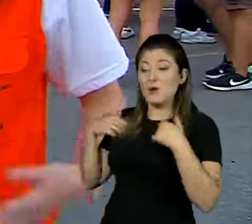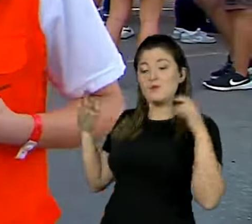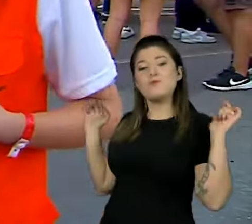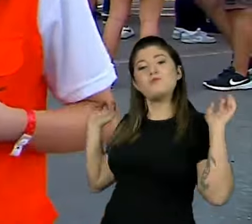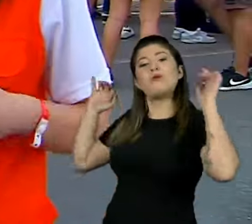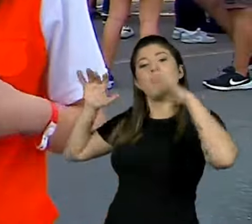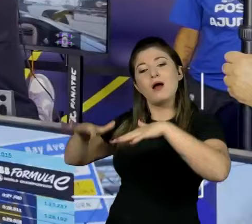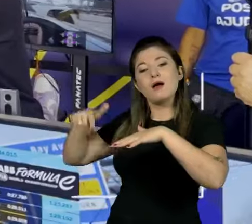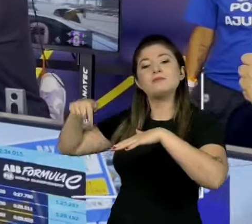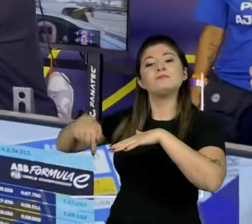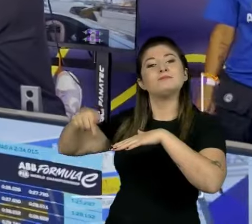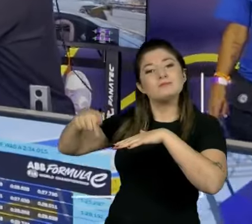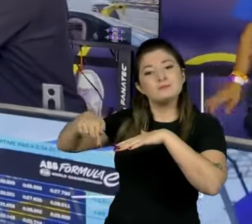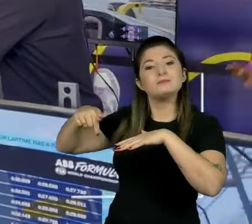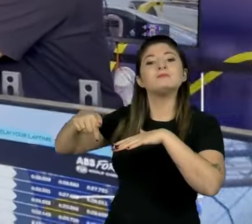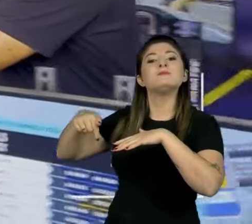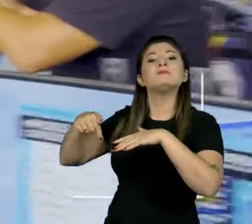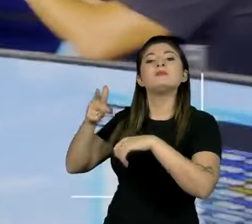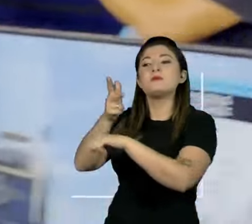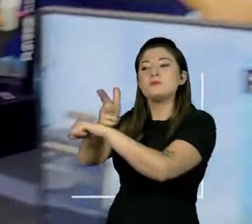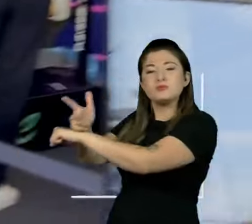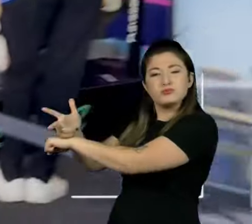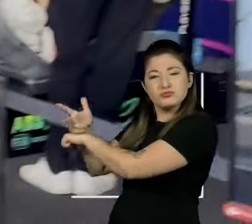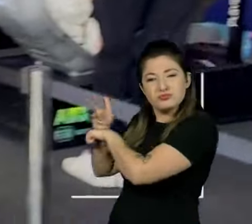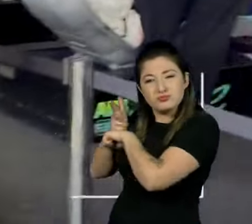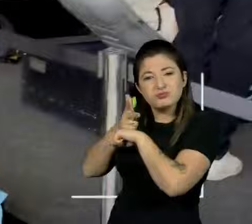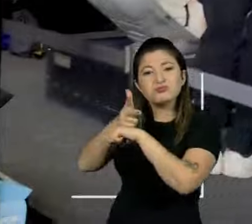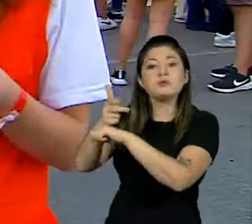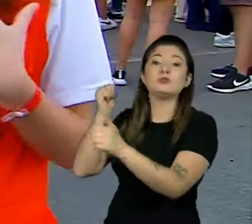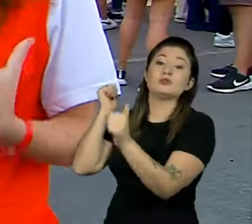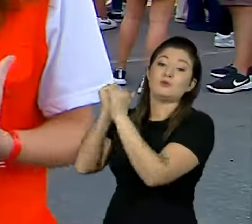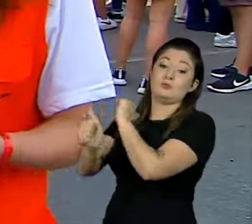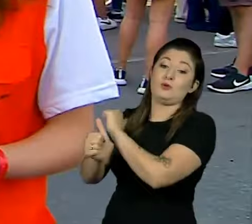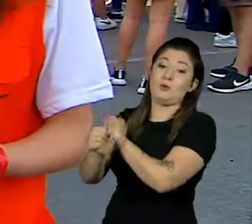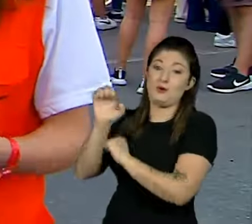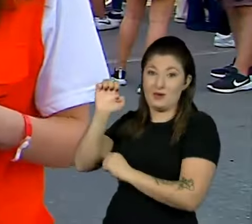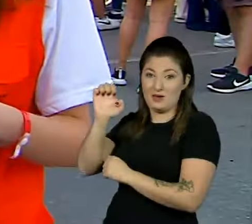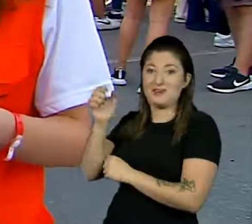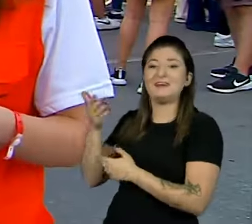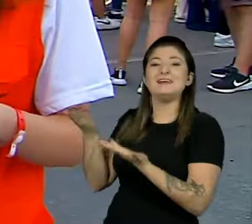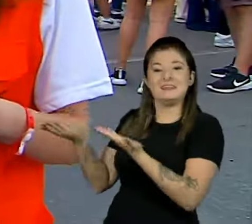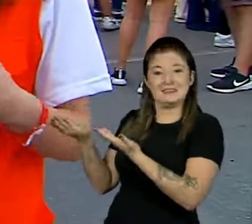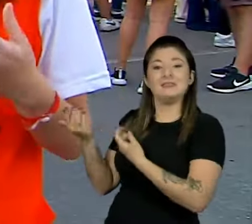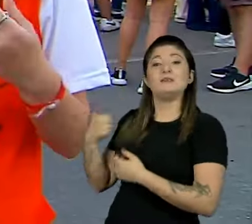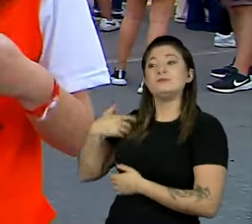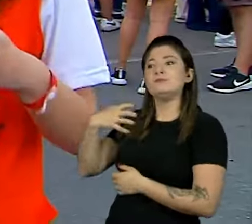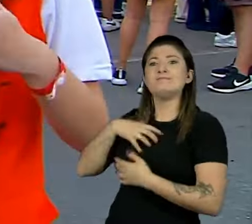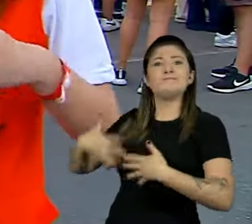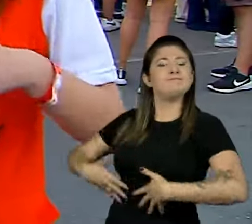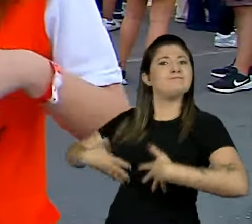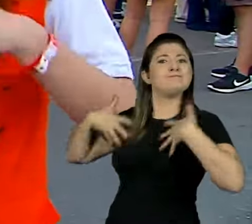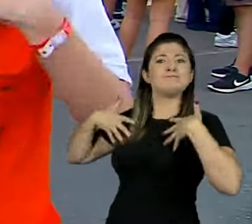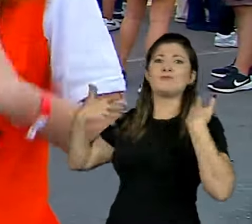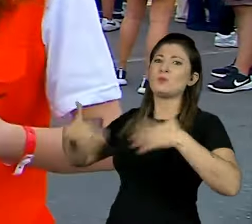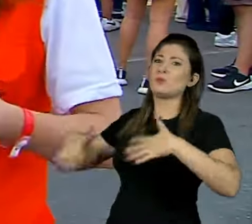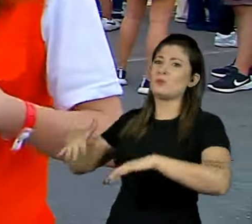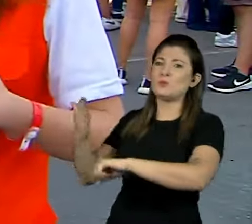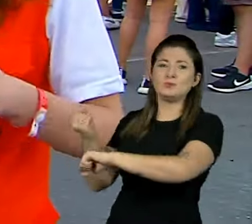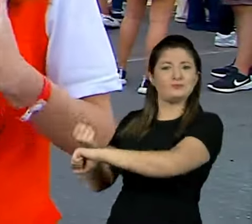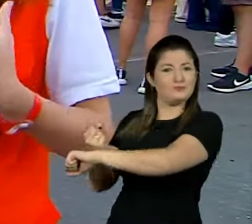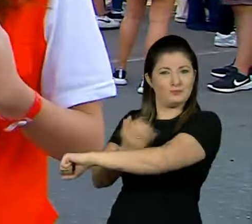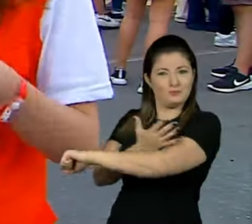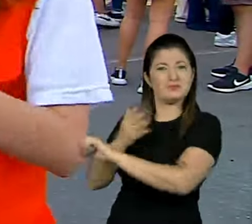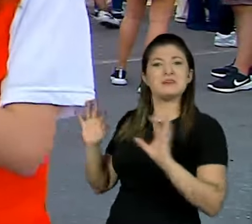estamos aqui fazendo a cobertura do Fórmula E também, como vocês. Muito gratificante, porque um evento tão